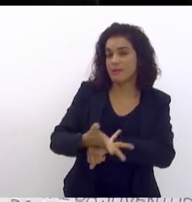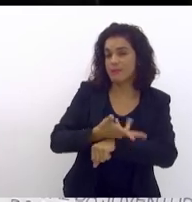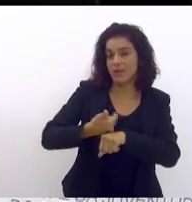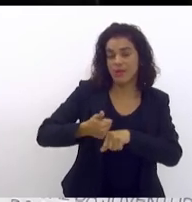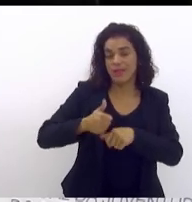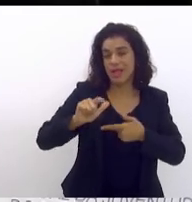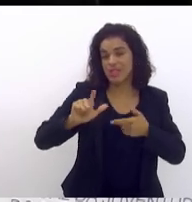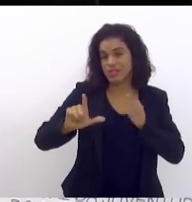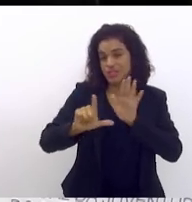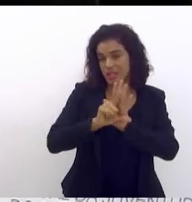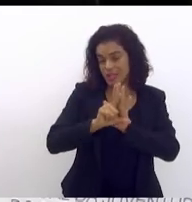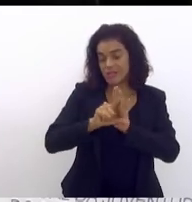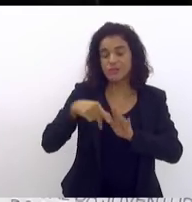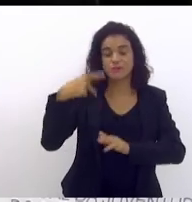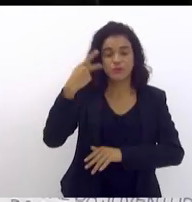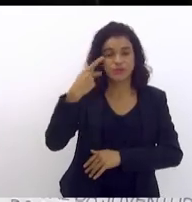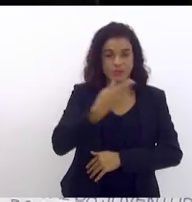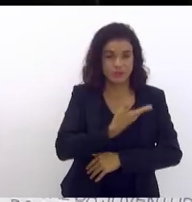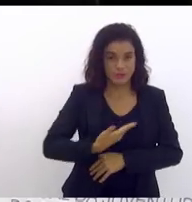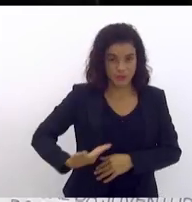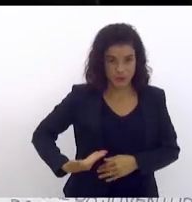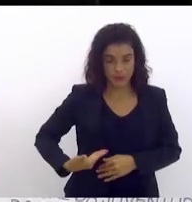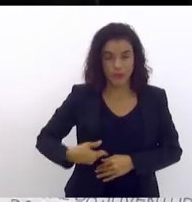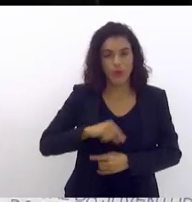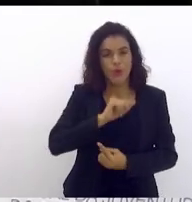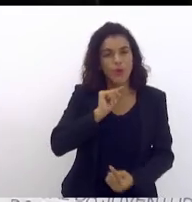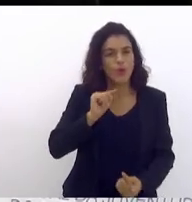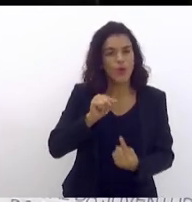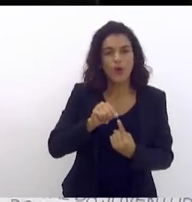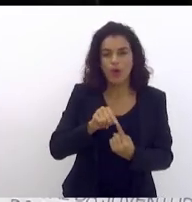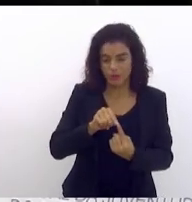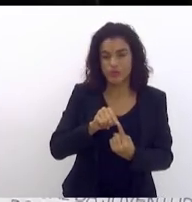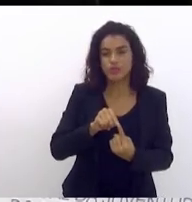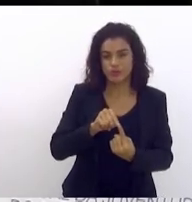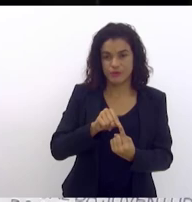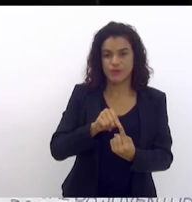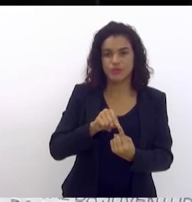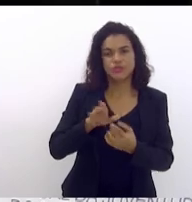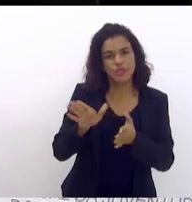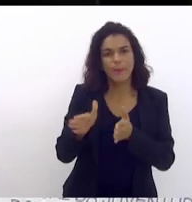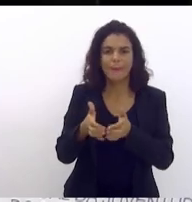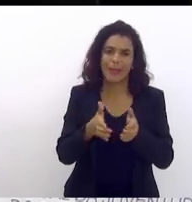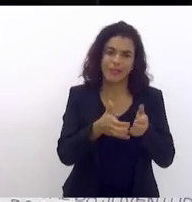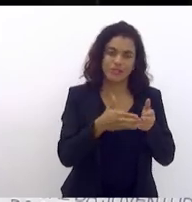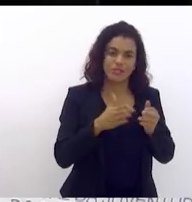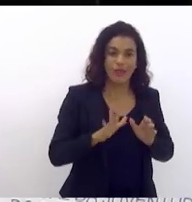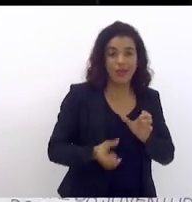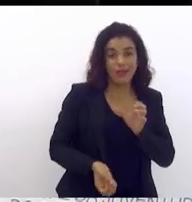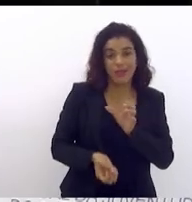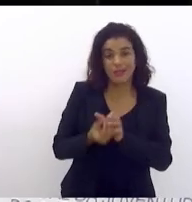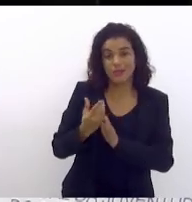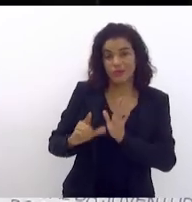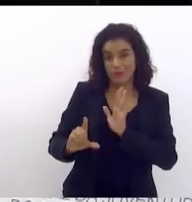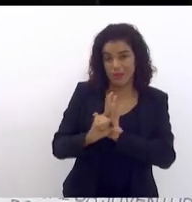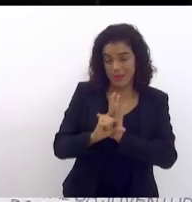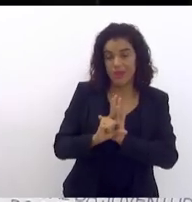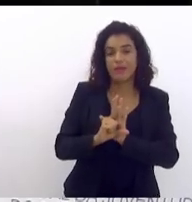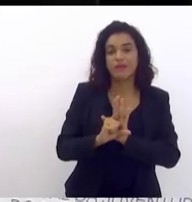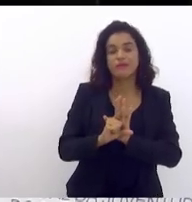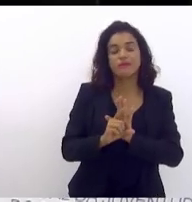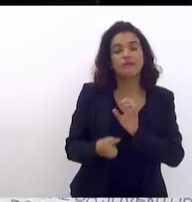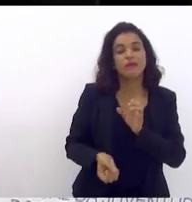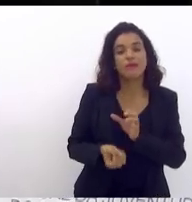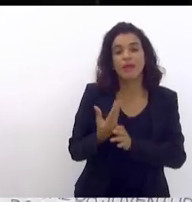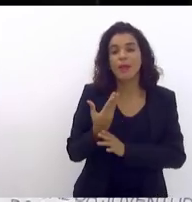legislação e das políticas públicas visão and que é uma coisa que a gente pede há muito tempo a criação de uma lei que institua a política